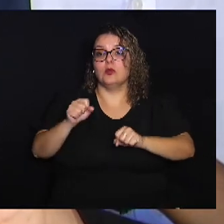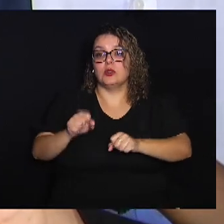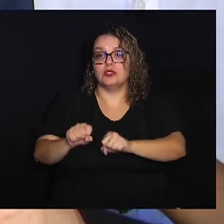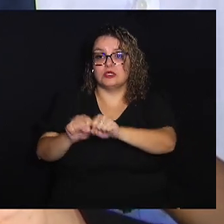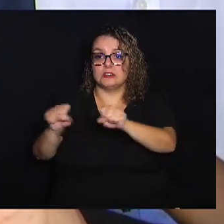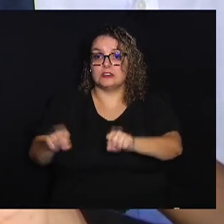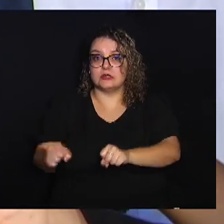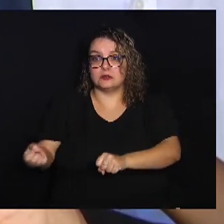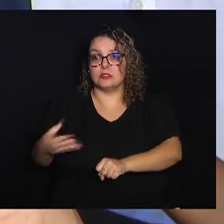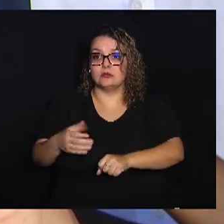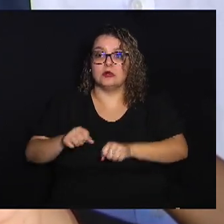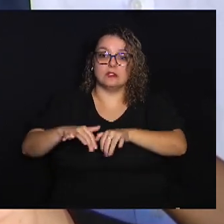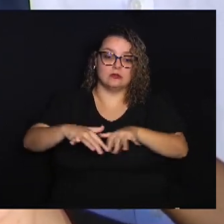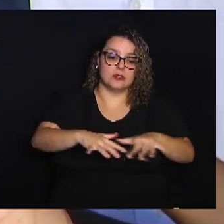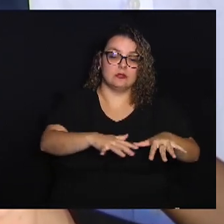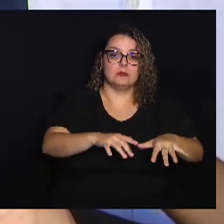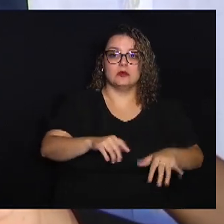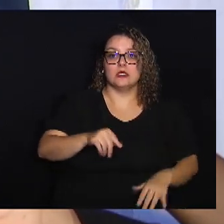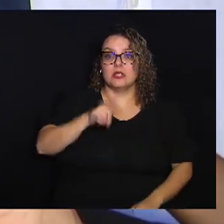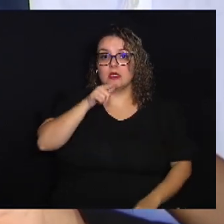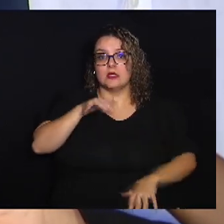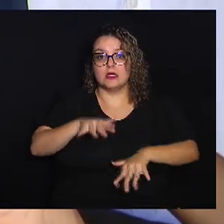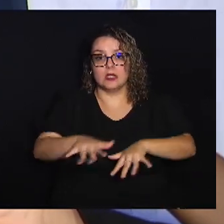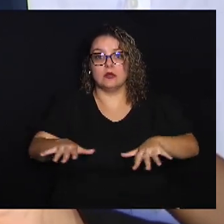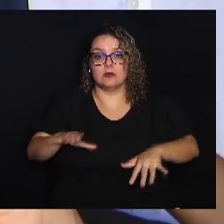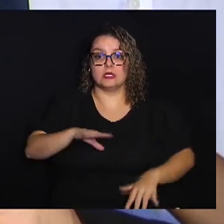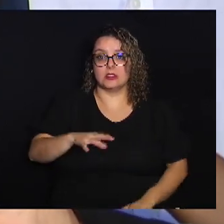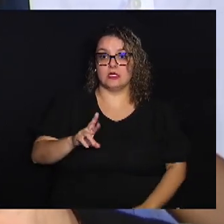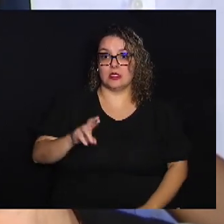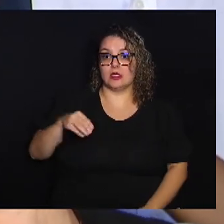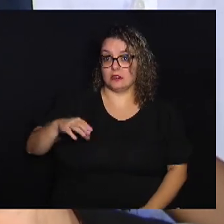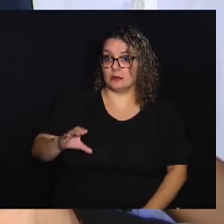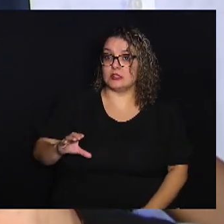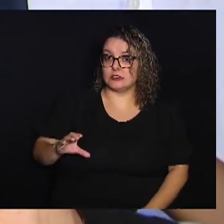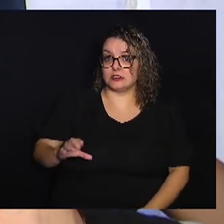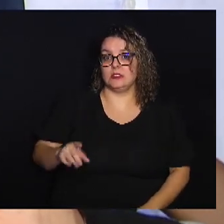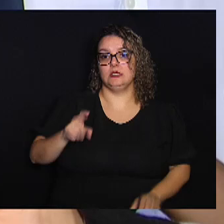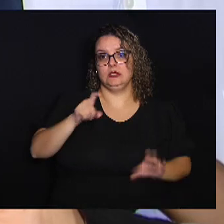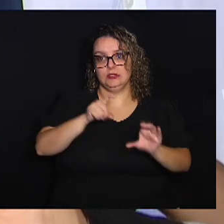e liberar mais água para as cidades da região metropolitana que